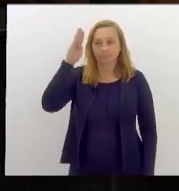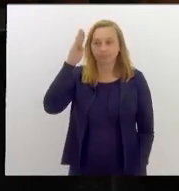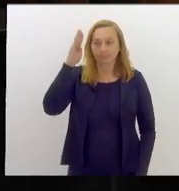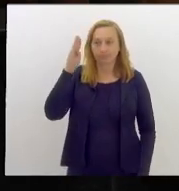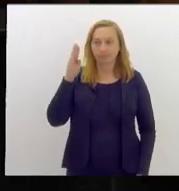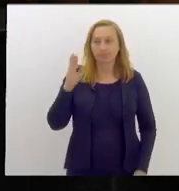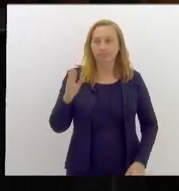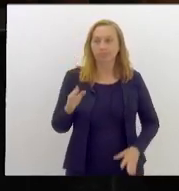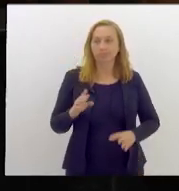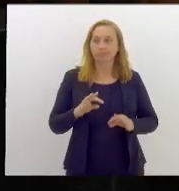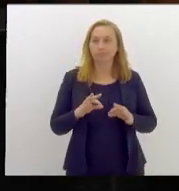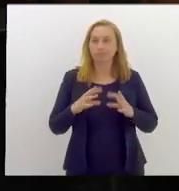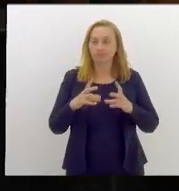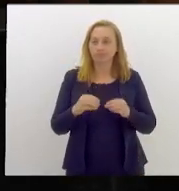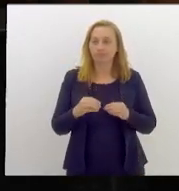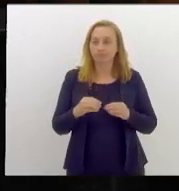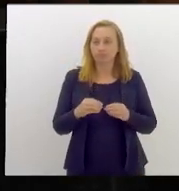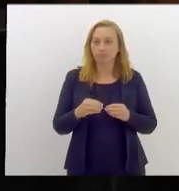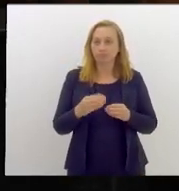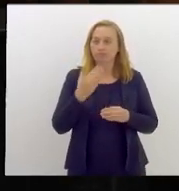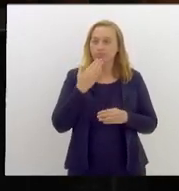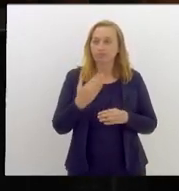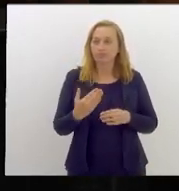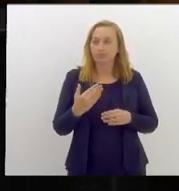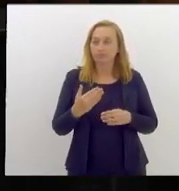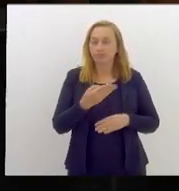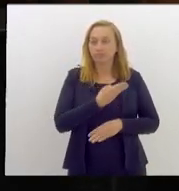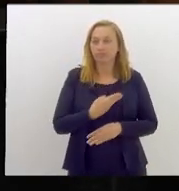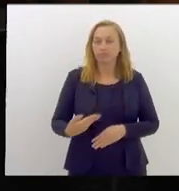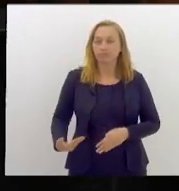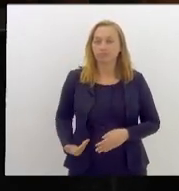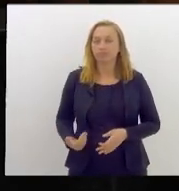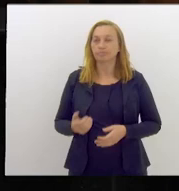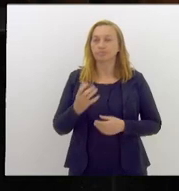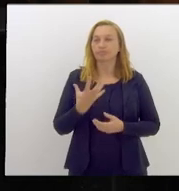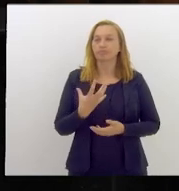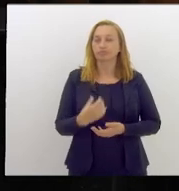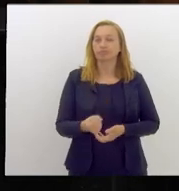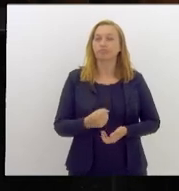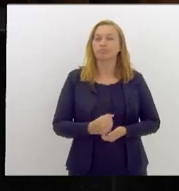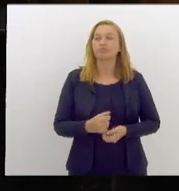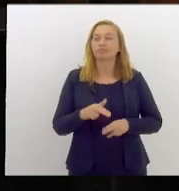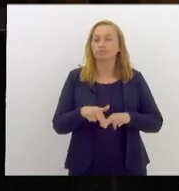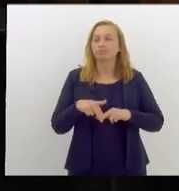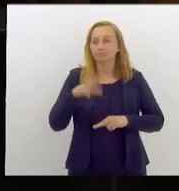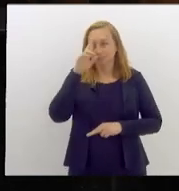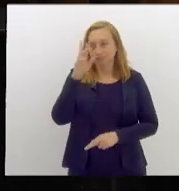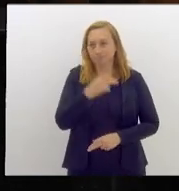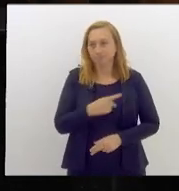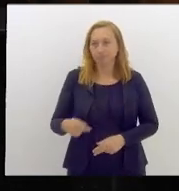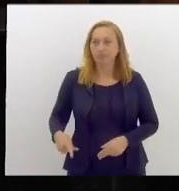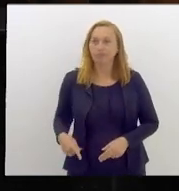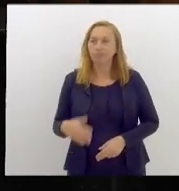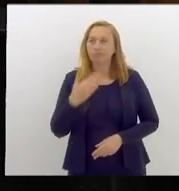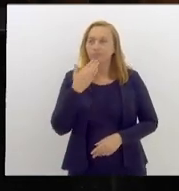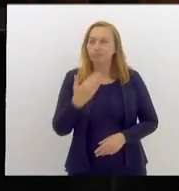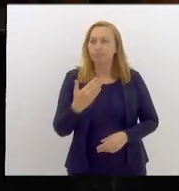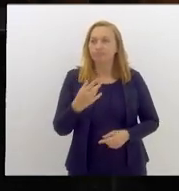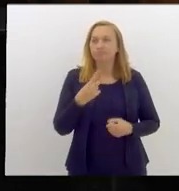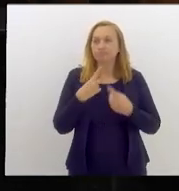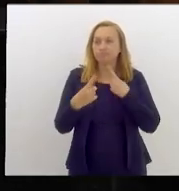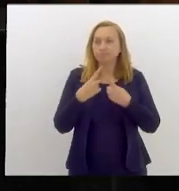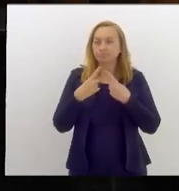as ordens que venham do governador por isso é o presidente pedir para